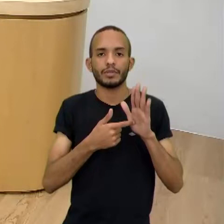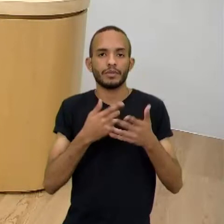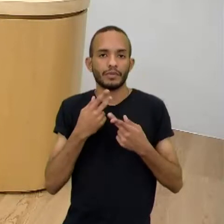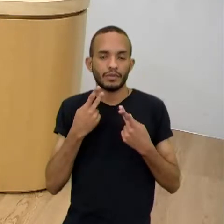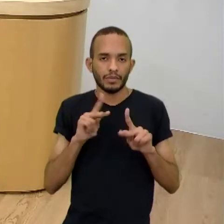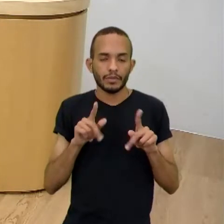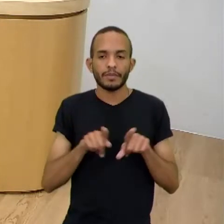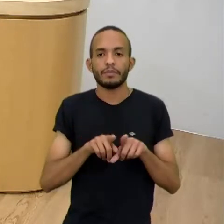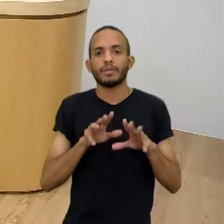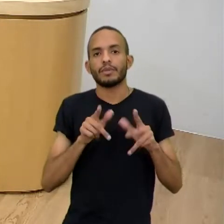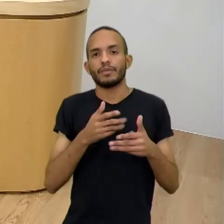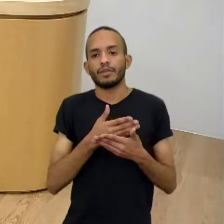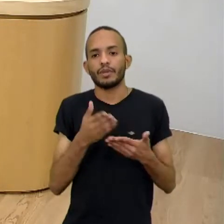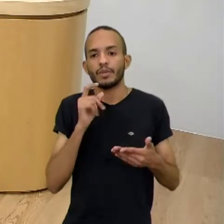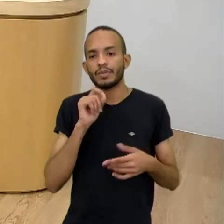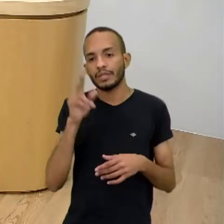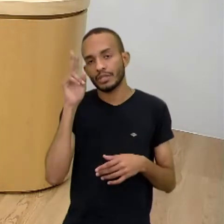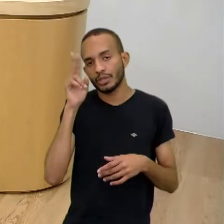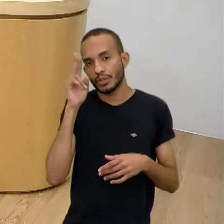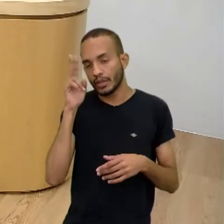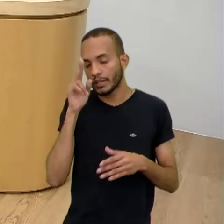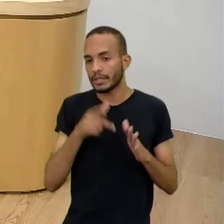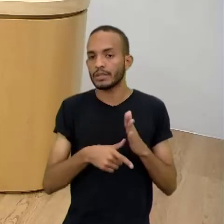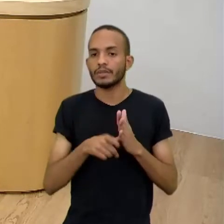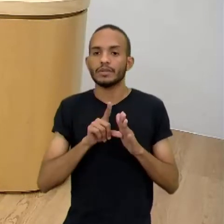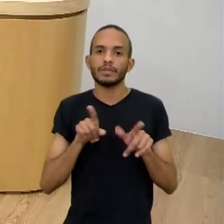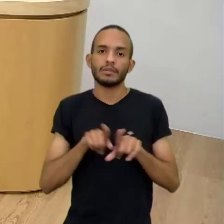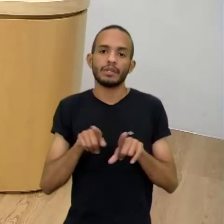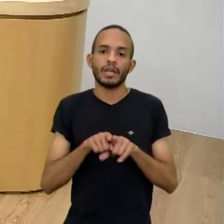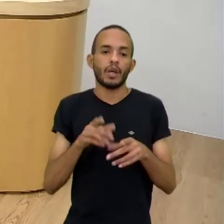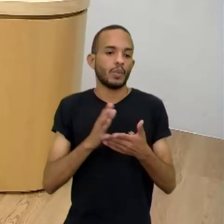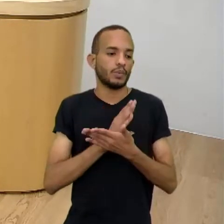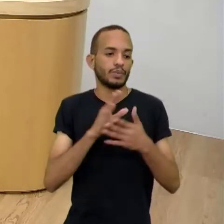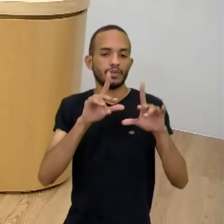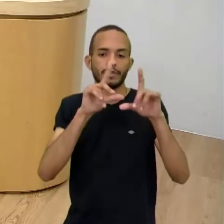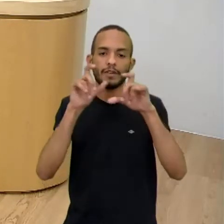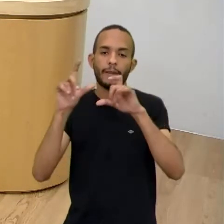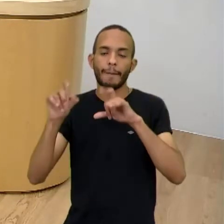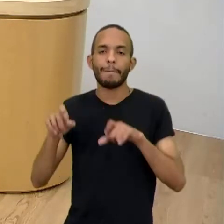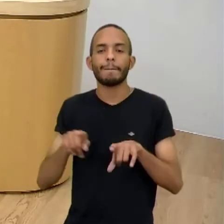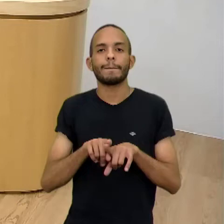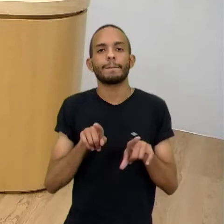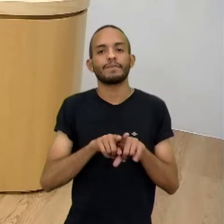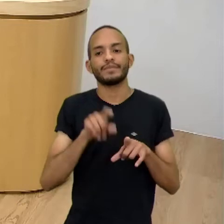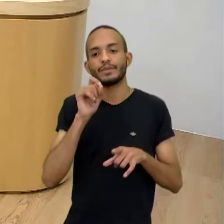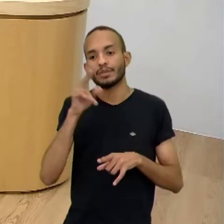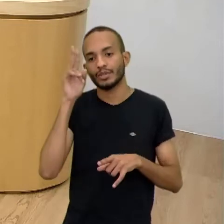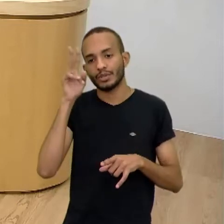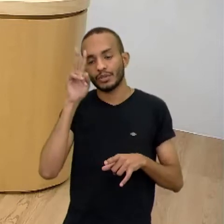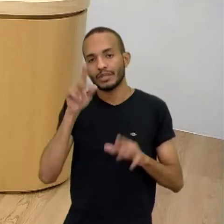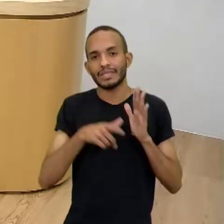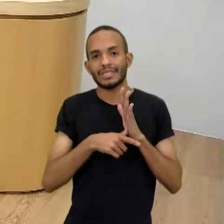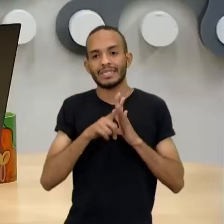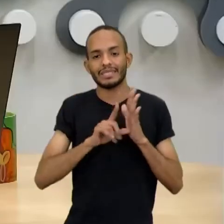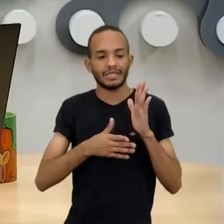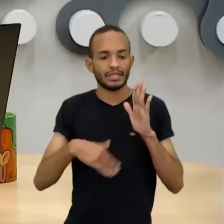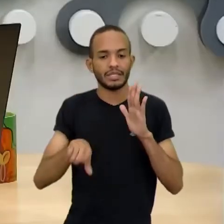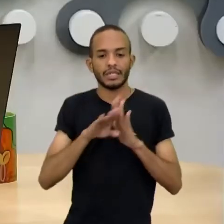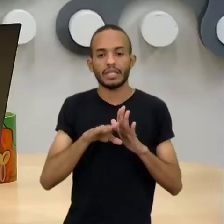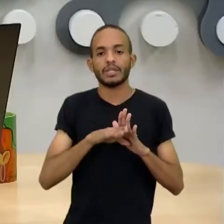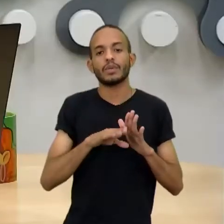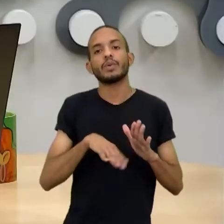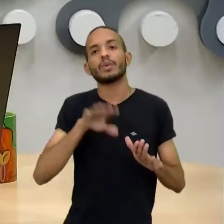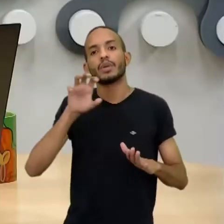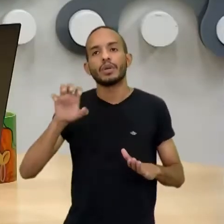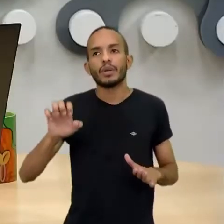mostrar para todos vocês essa história anterior, né? Vou colocar algumas imagens para a gente ver um pouco a história antes da chegada dos